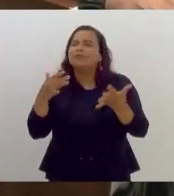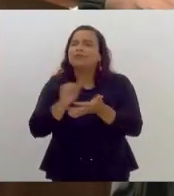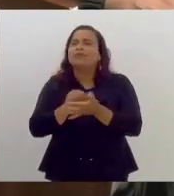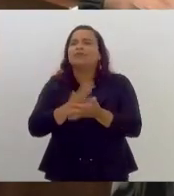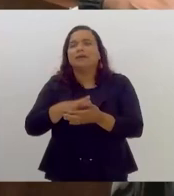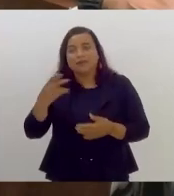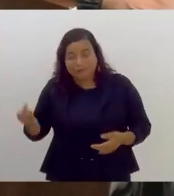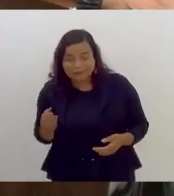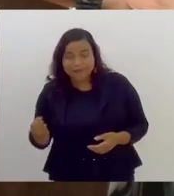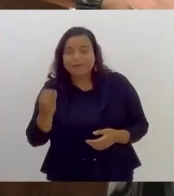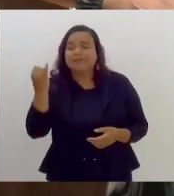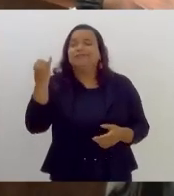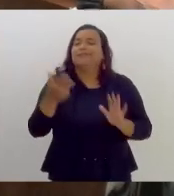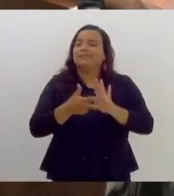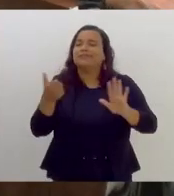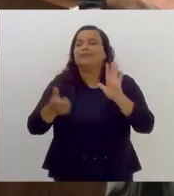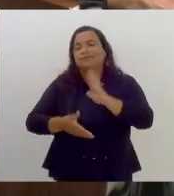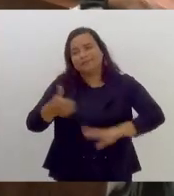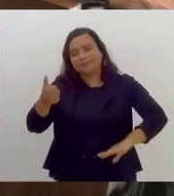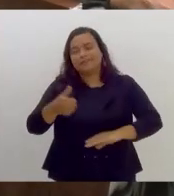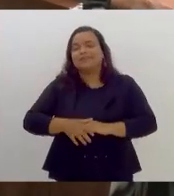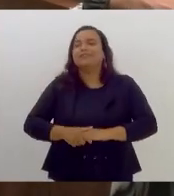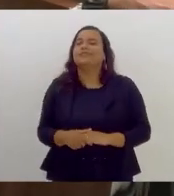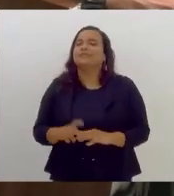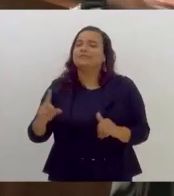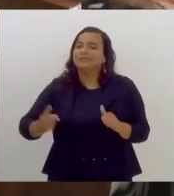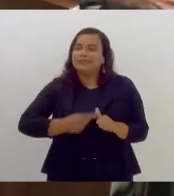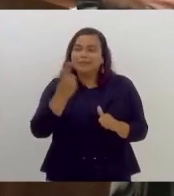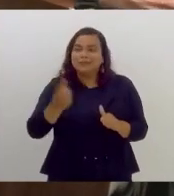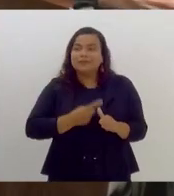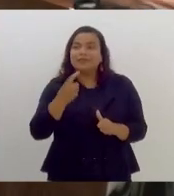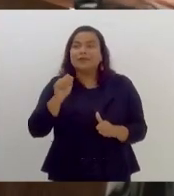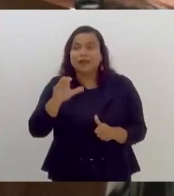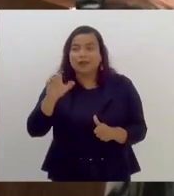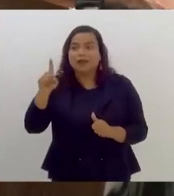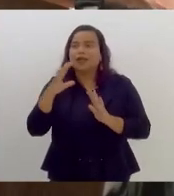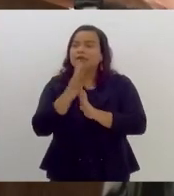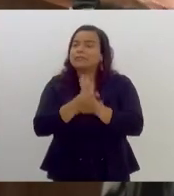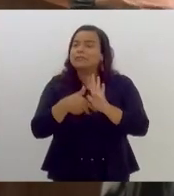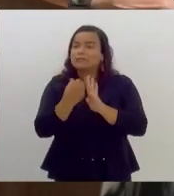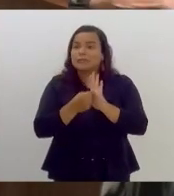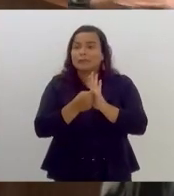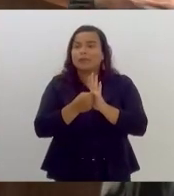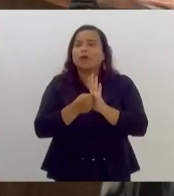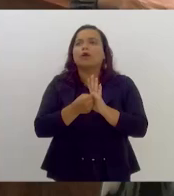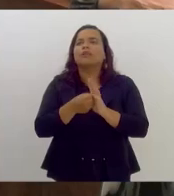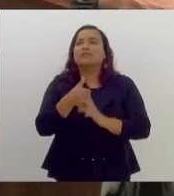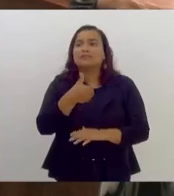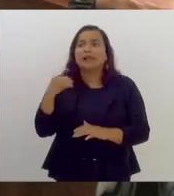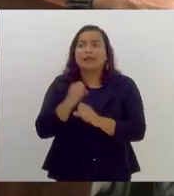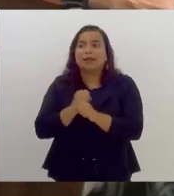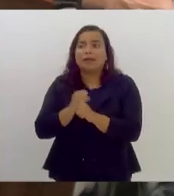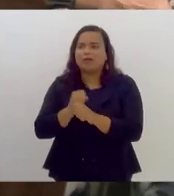vetos. Em primeiro lugar, André, no simbolismo do centenário de Darcy Ribeiro,